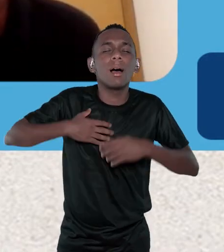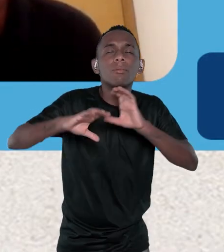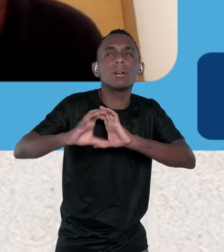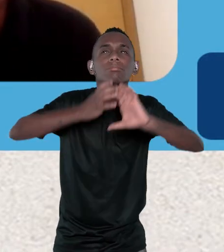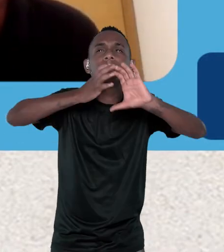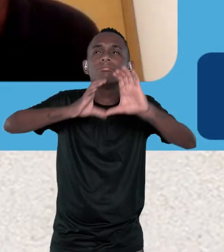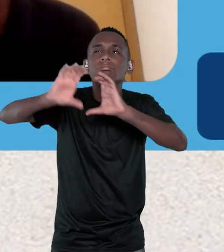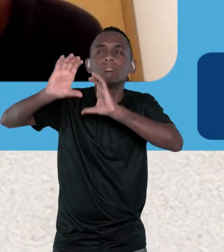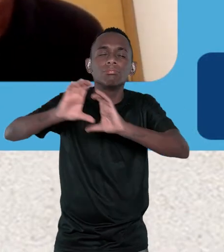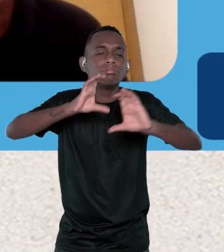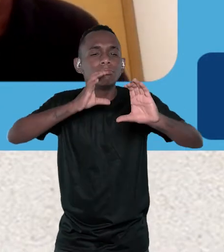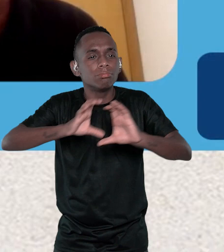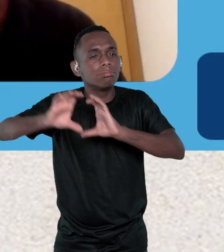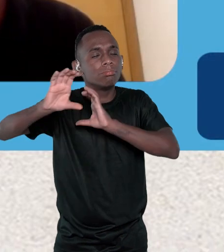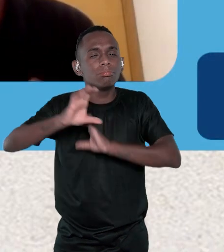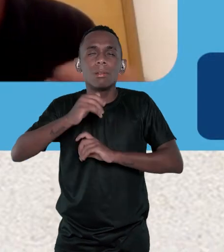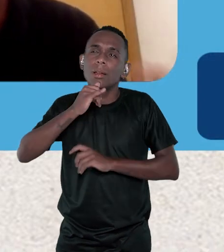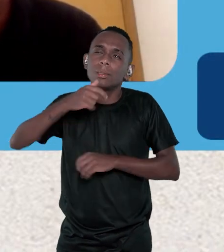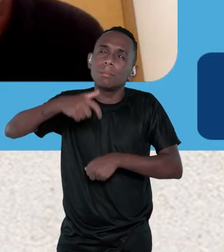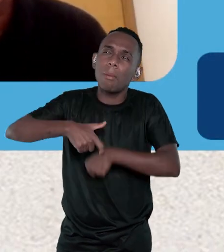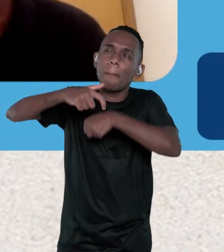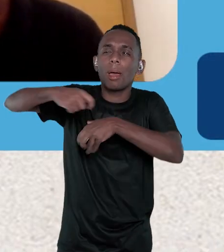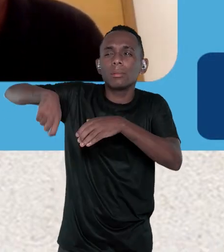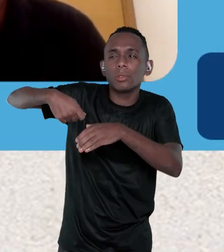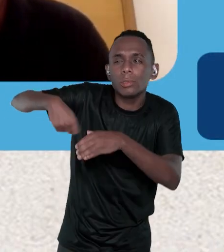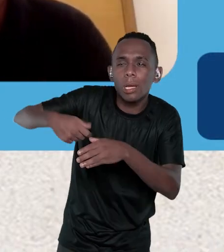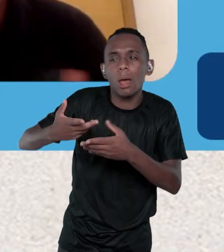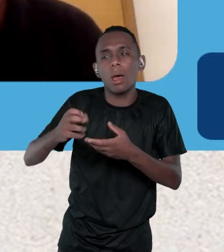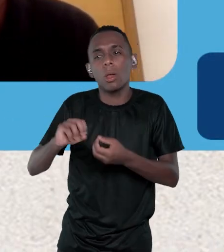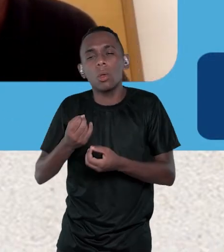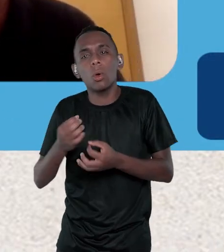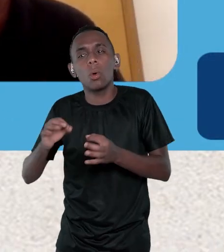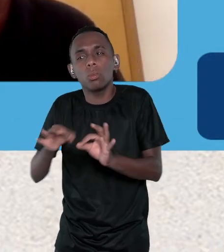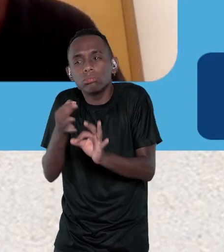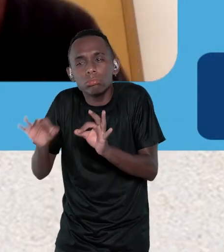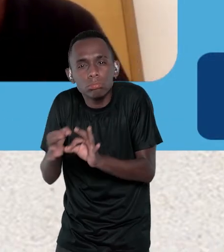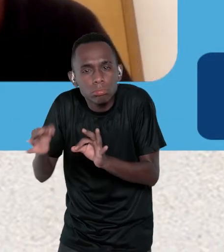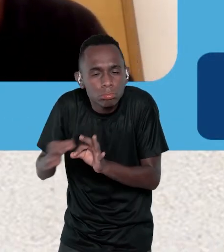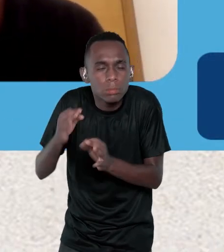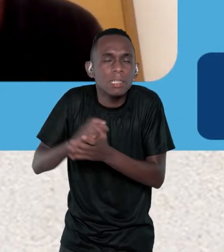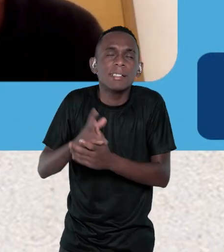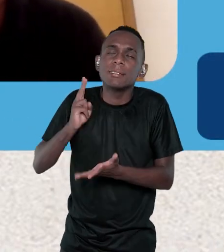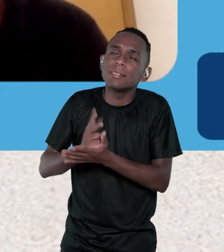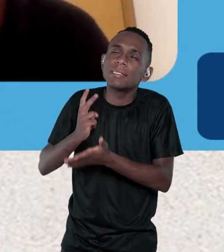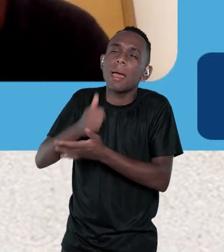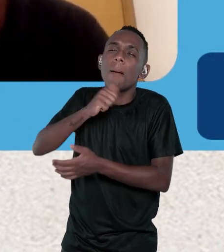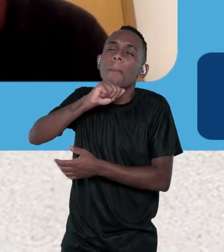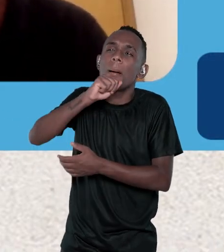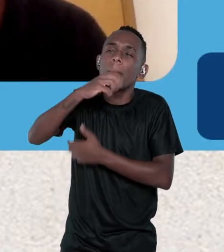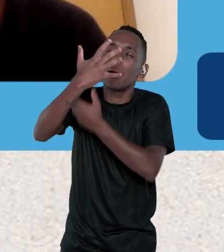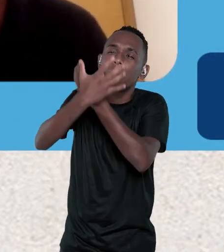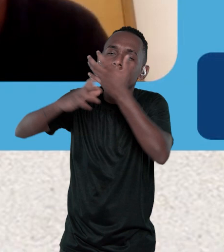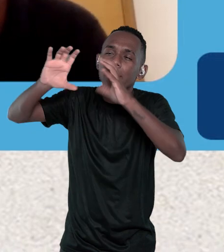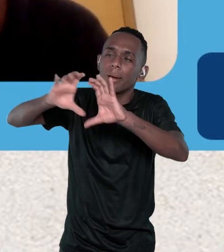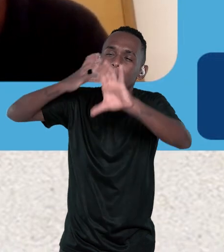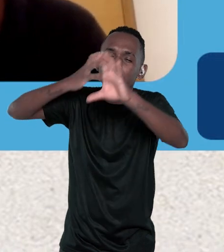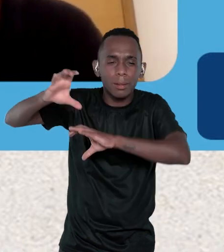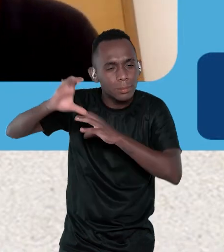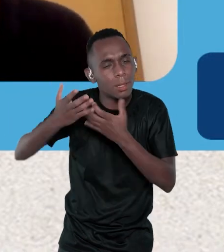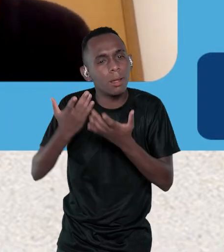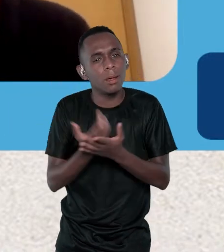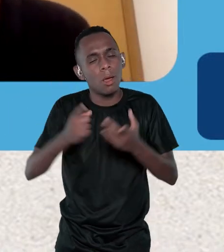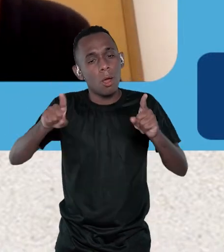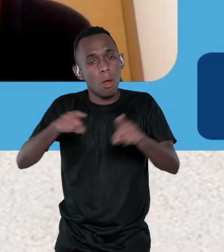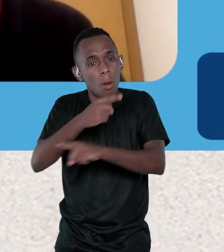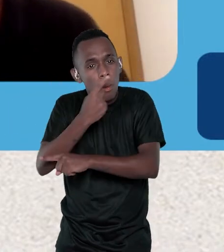cantar, ou costurando, ou cozinhando, ficava sempre cantarolando. Músicas de